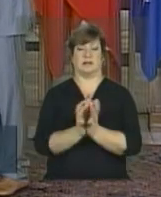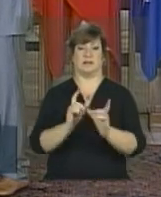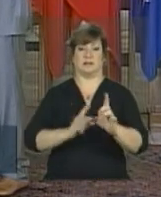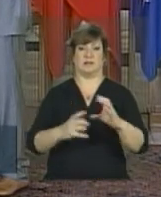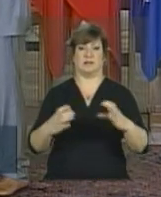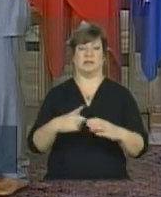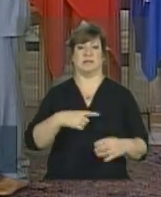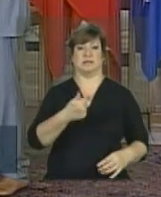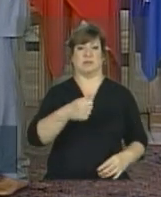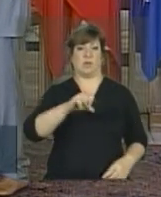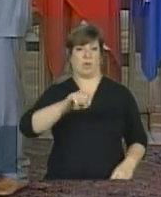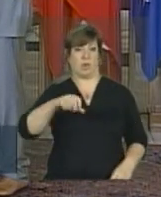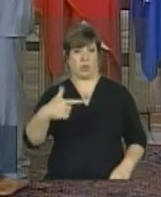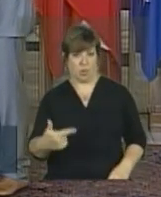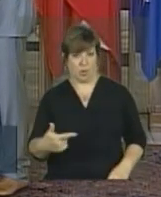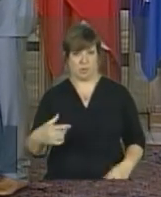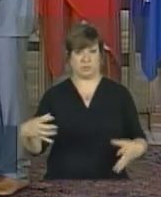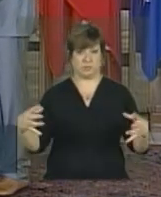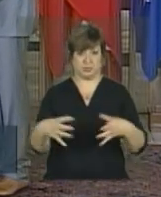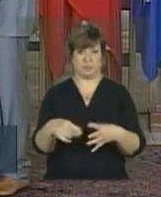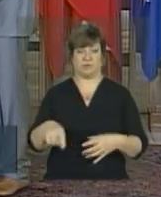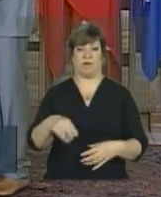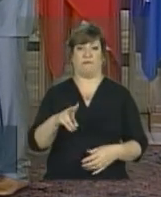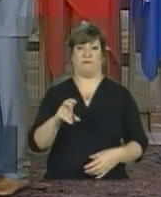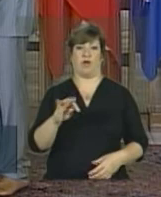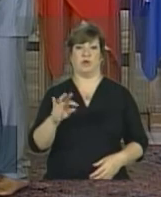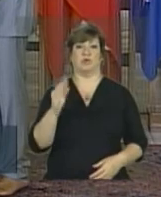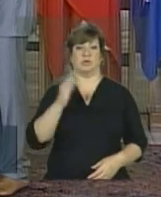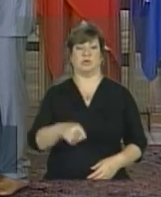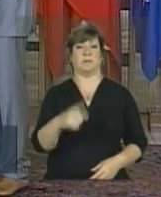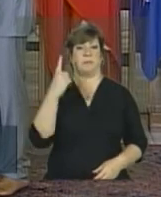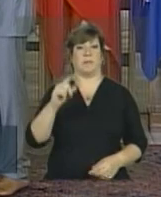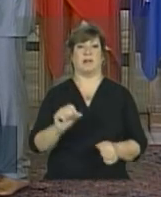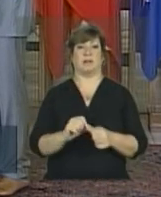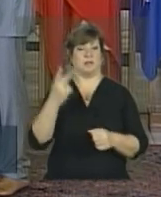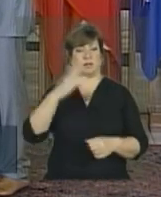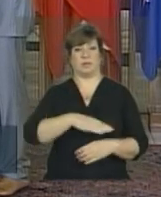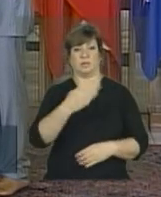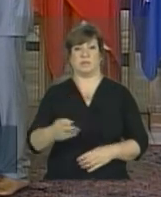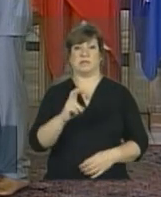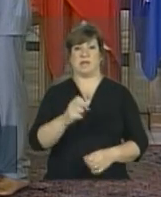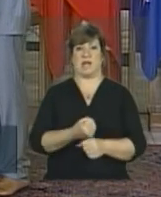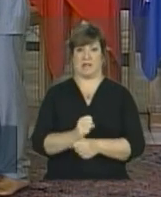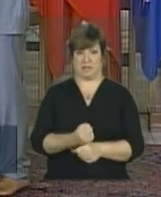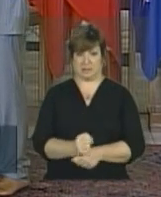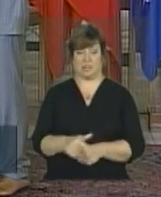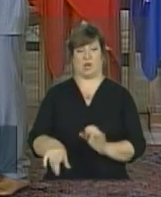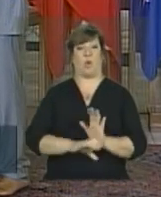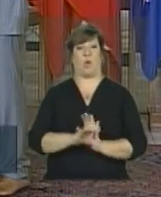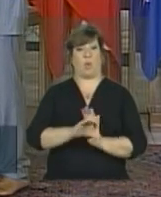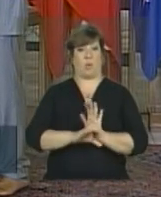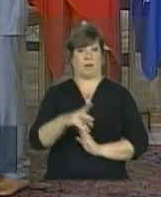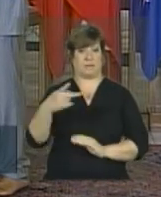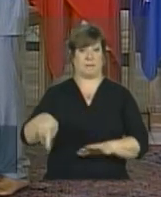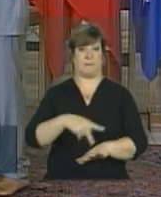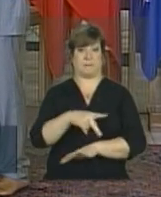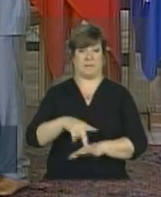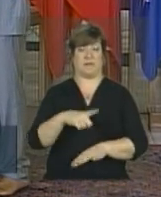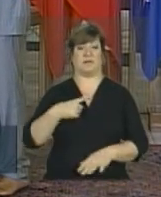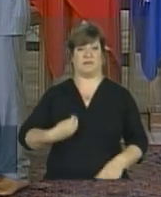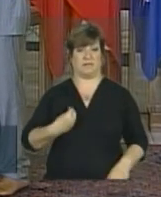membros eleitos por voto direto para mandato de 5 anos. A Constituição está em vigor desde